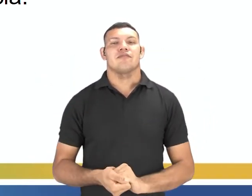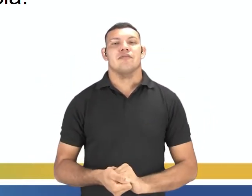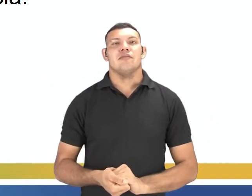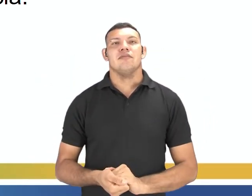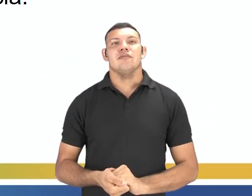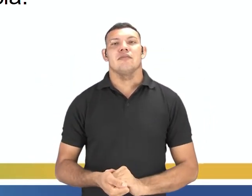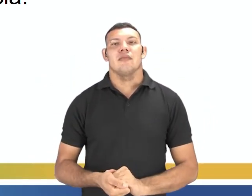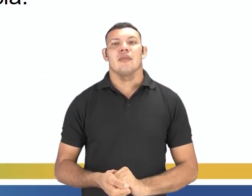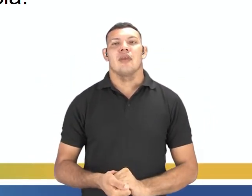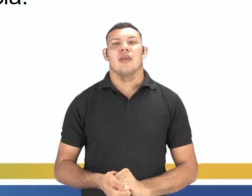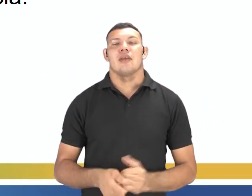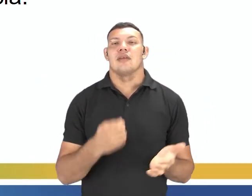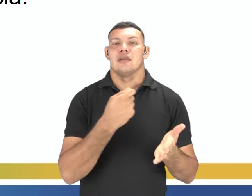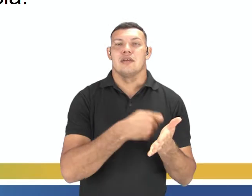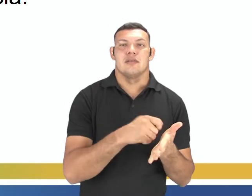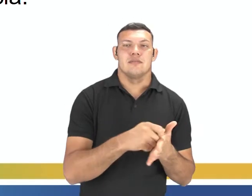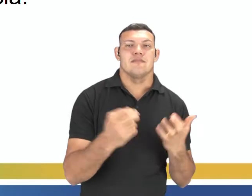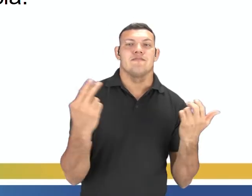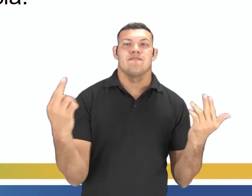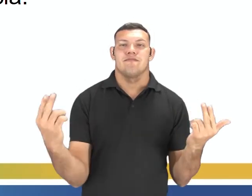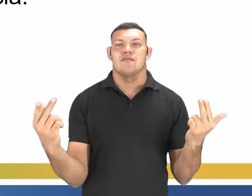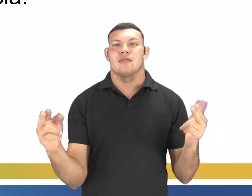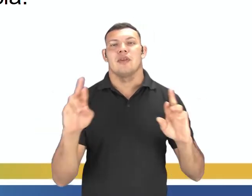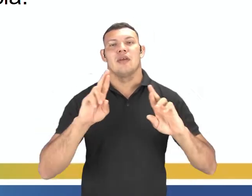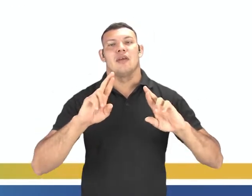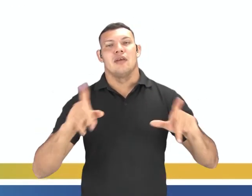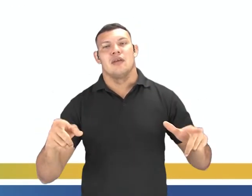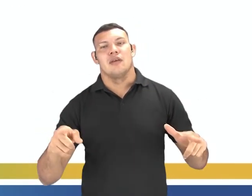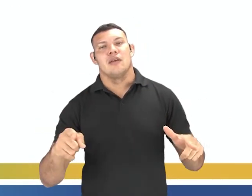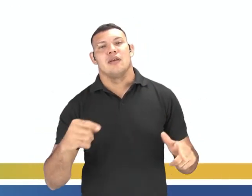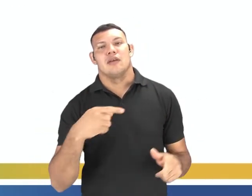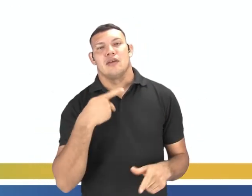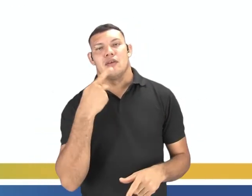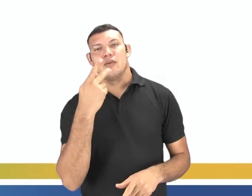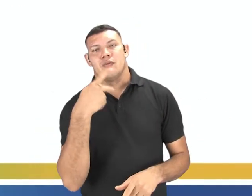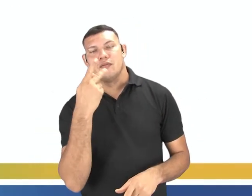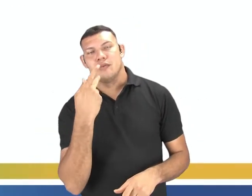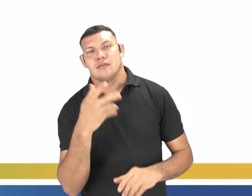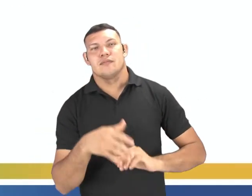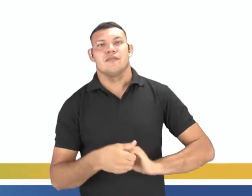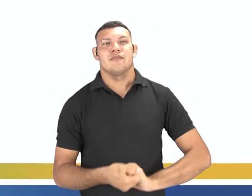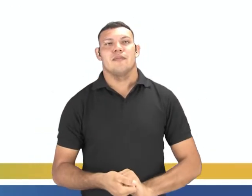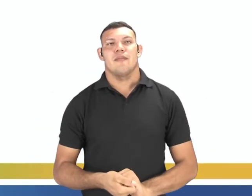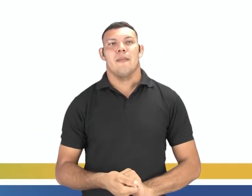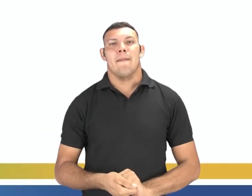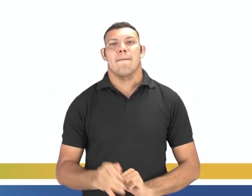na grafia, mas diferente na pronúncia. Exemplos.